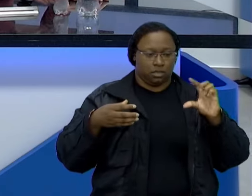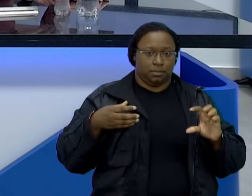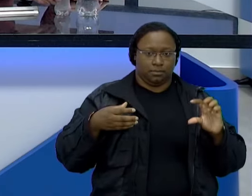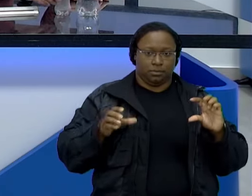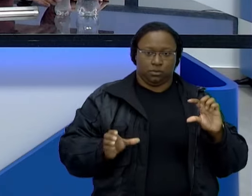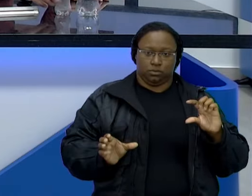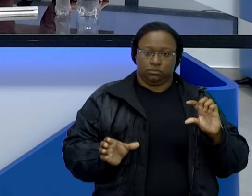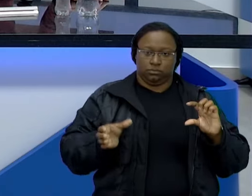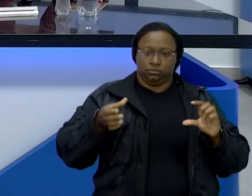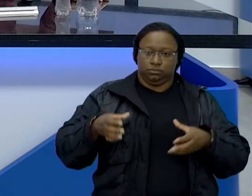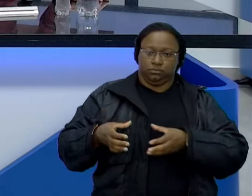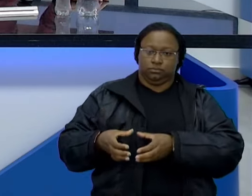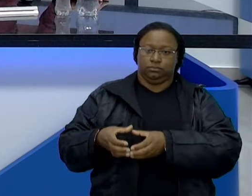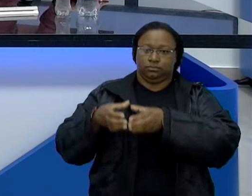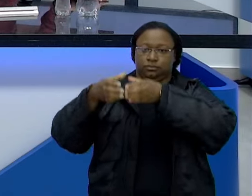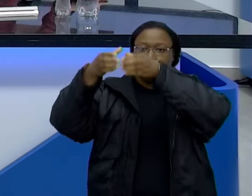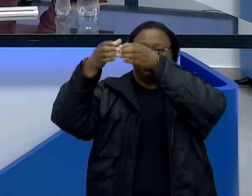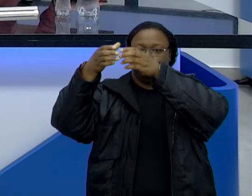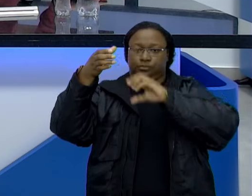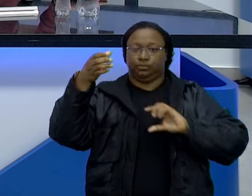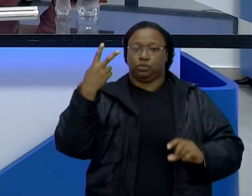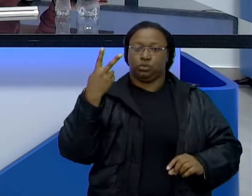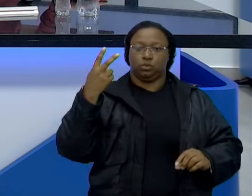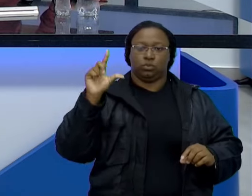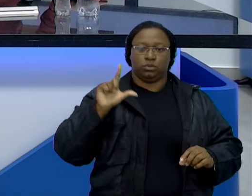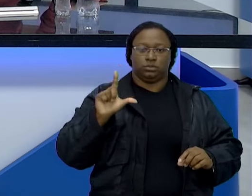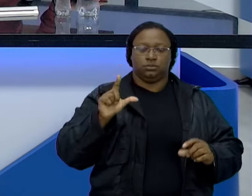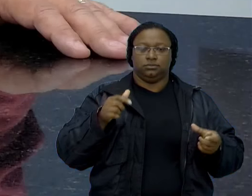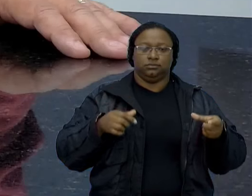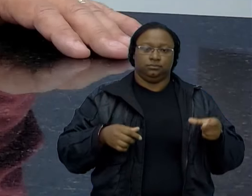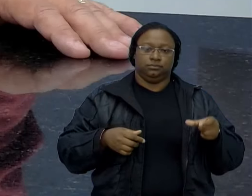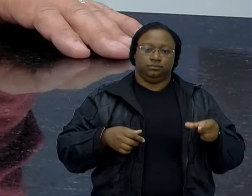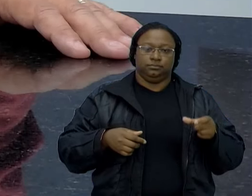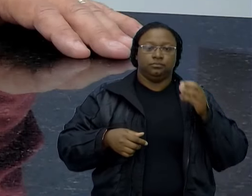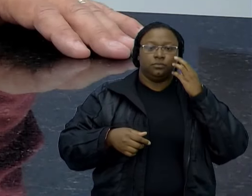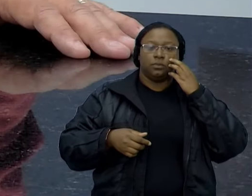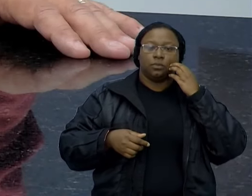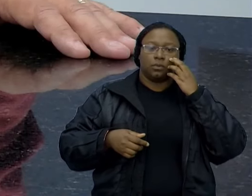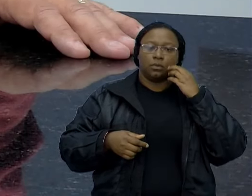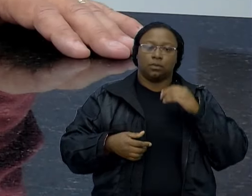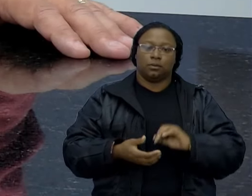E essa garrafinha aqui, ó, também diz ser uma miniatura